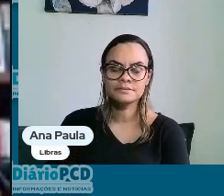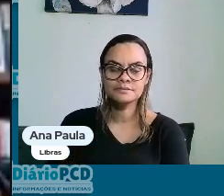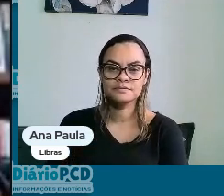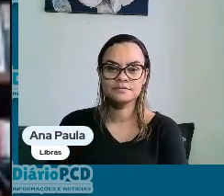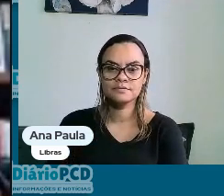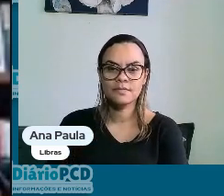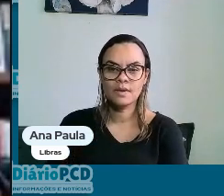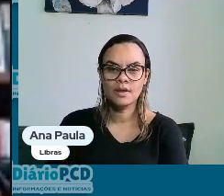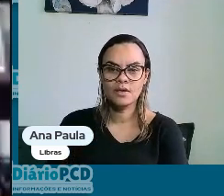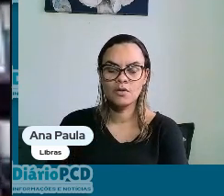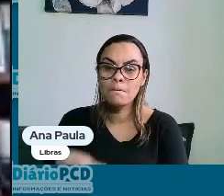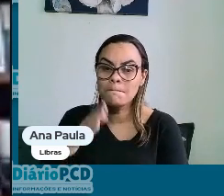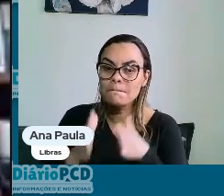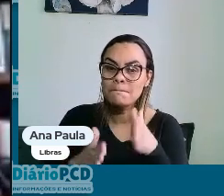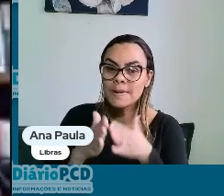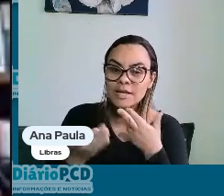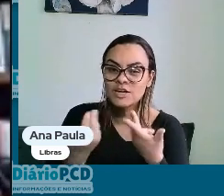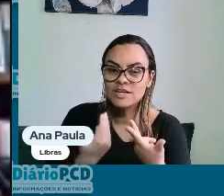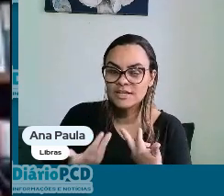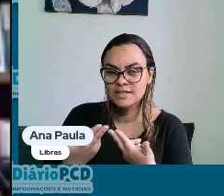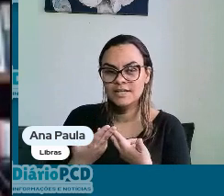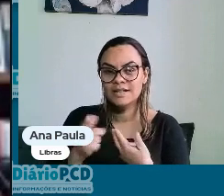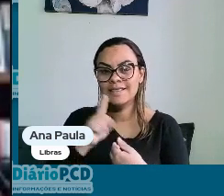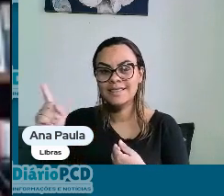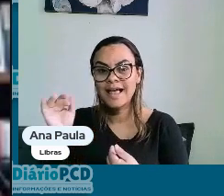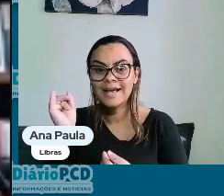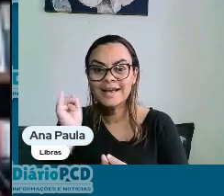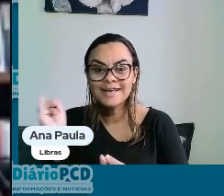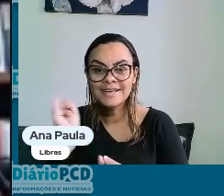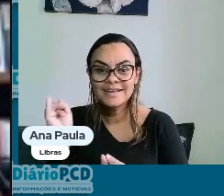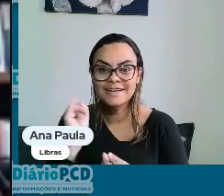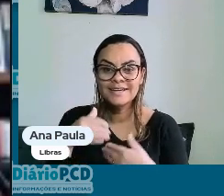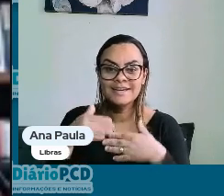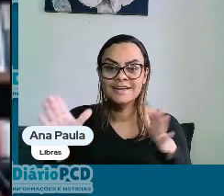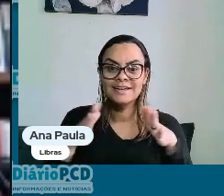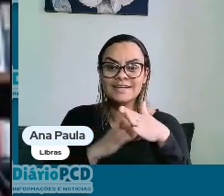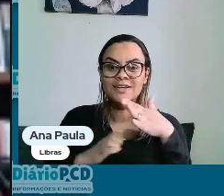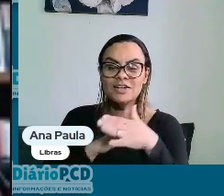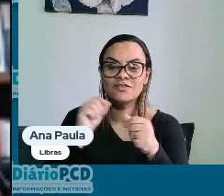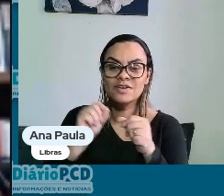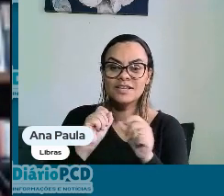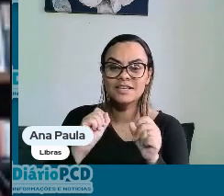No mesmo período, na Inglaterra, para abrir uma empresa, como é que se fazia?